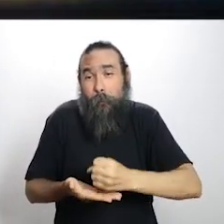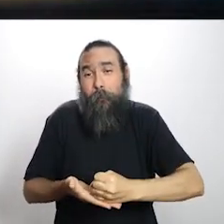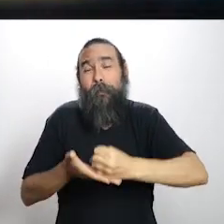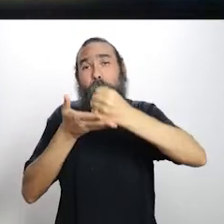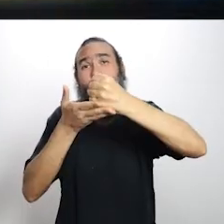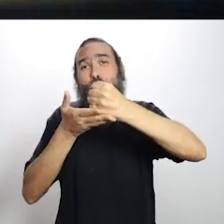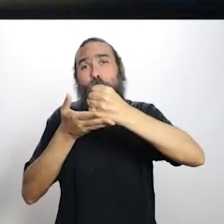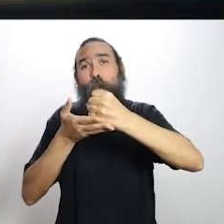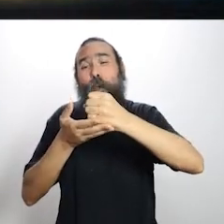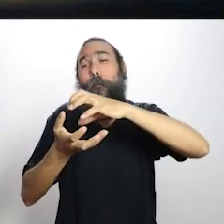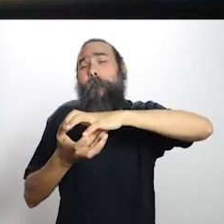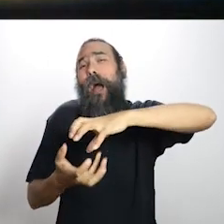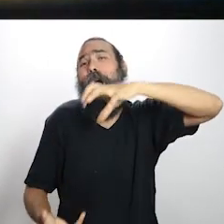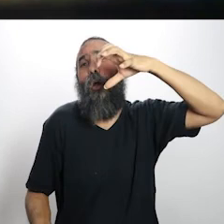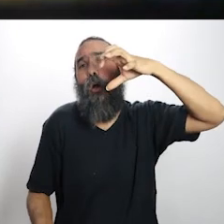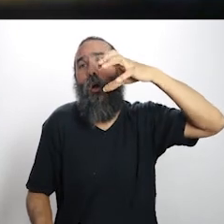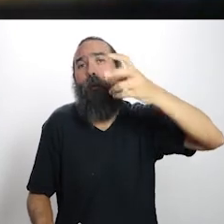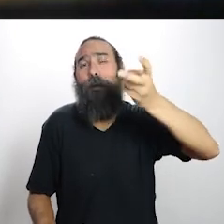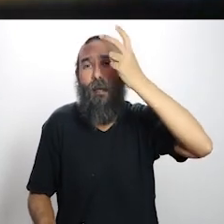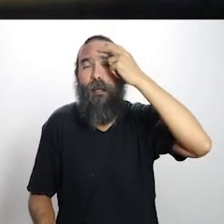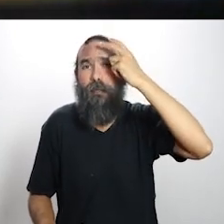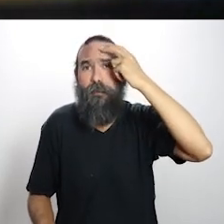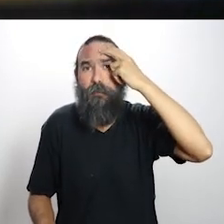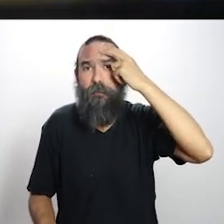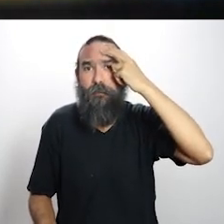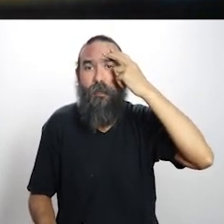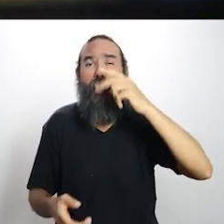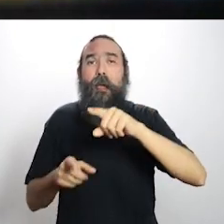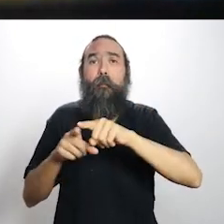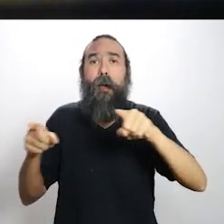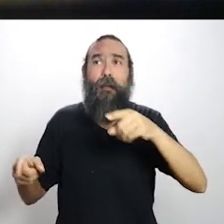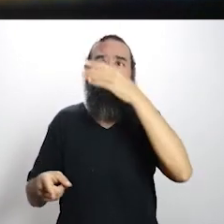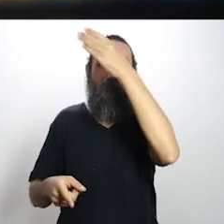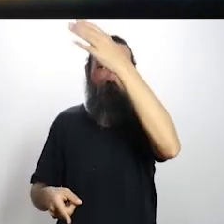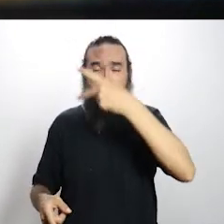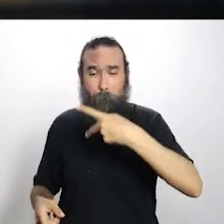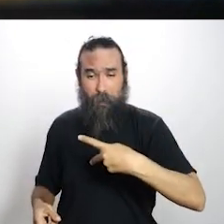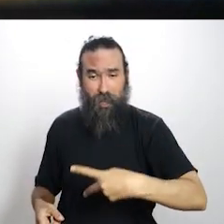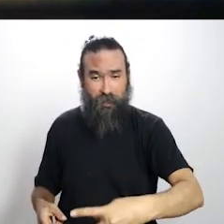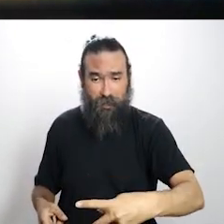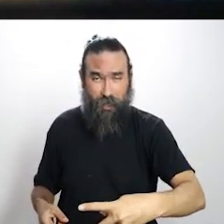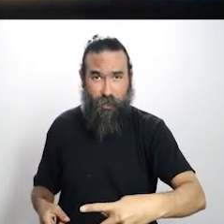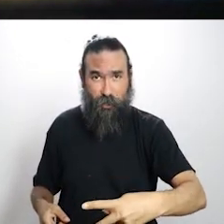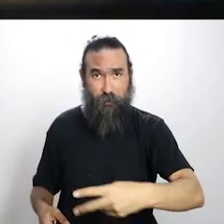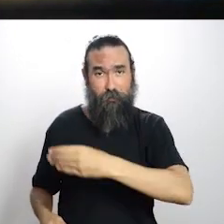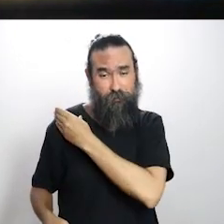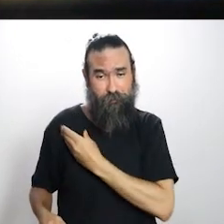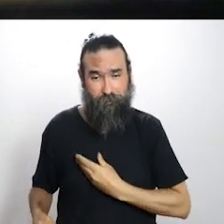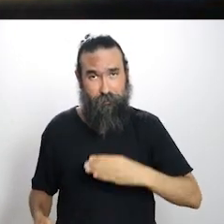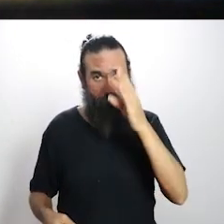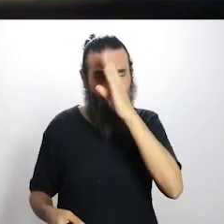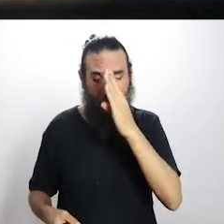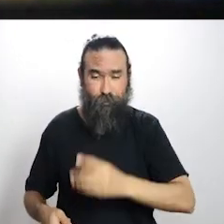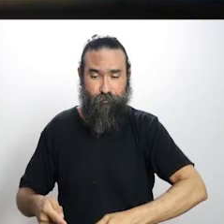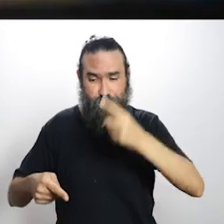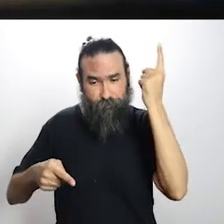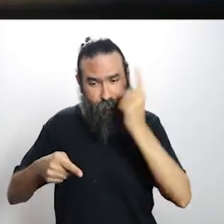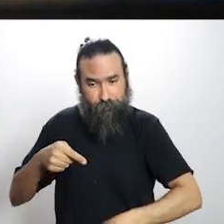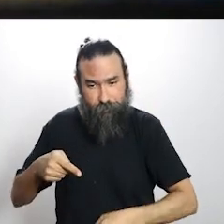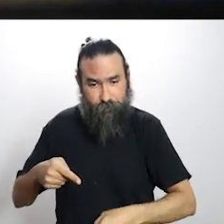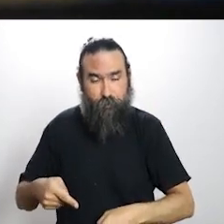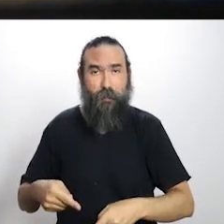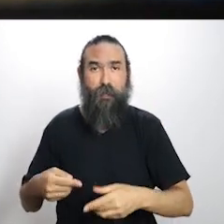que estava previsto no projeto de lei 873, foi vetado pelo presidente da República, Portanto, o setor cultural e demais atividades